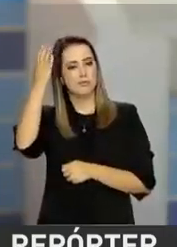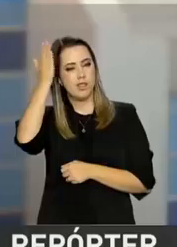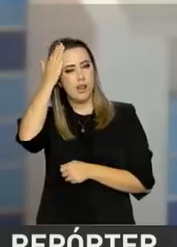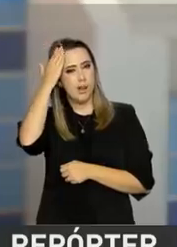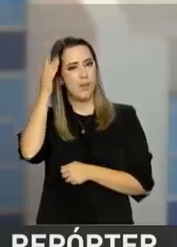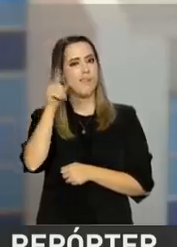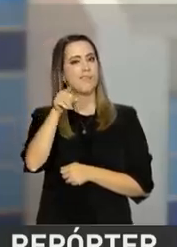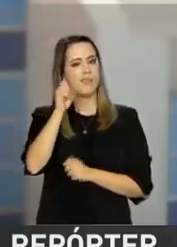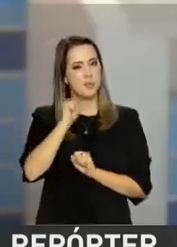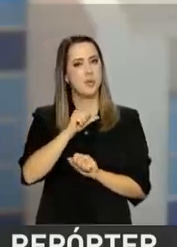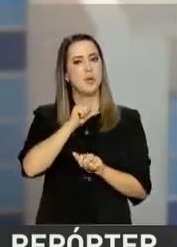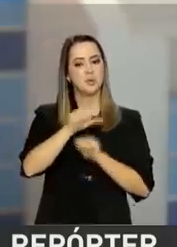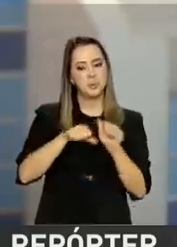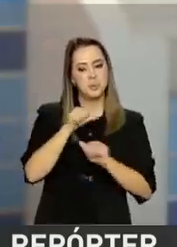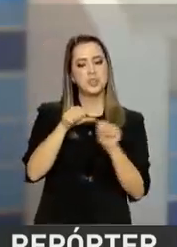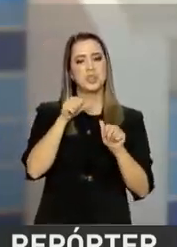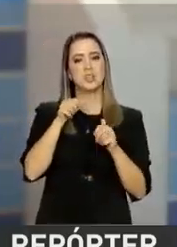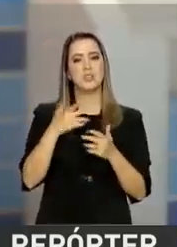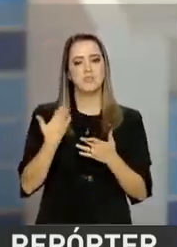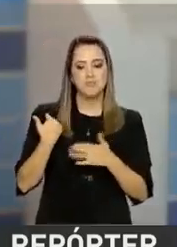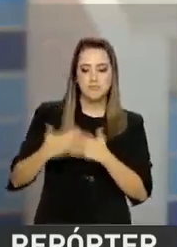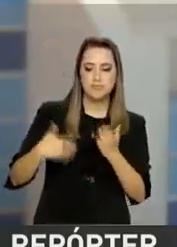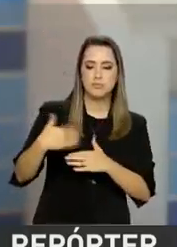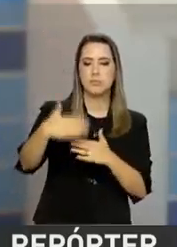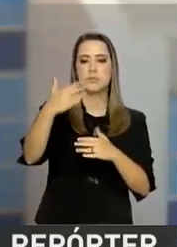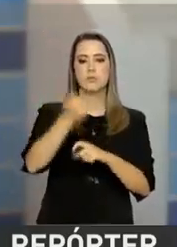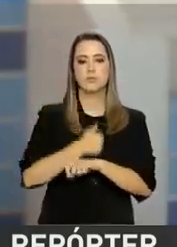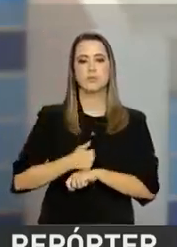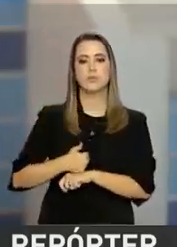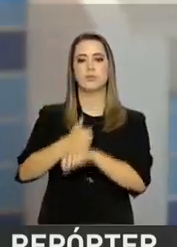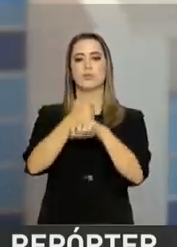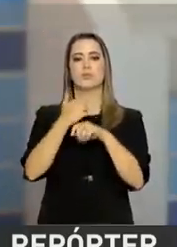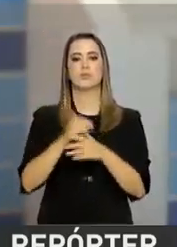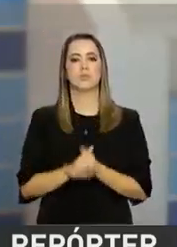jovens e eles podem aí realmente despontar, né, no mercado de trabalho.